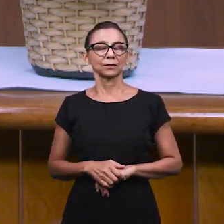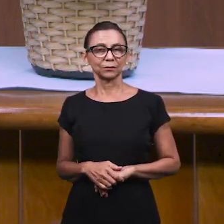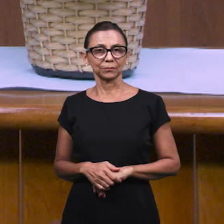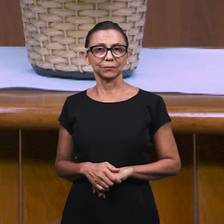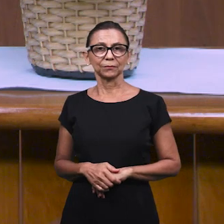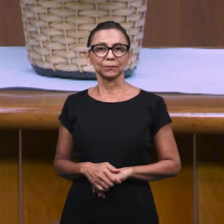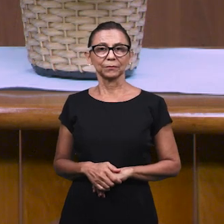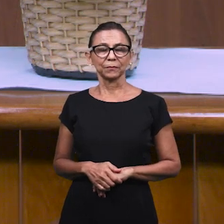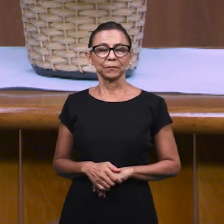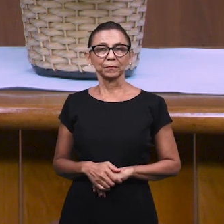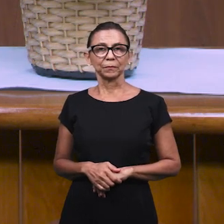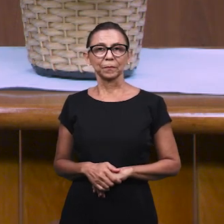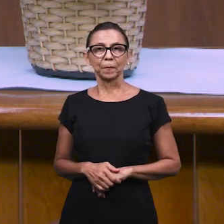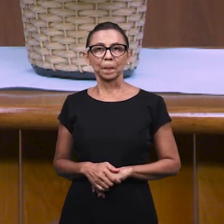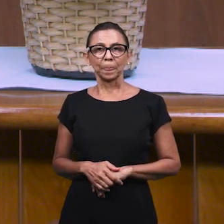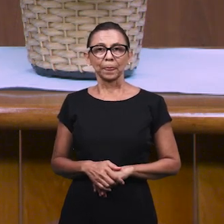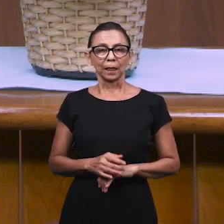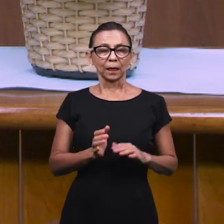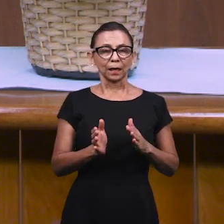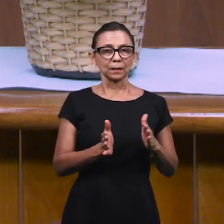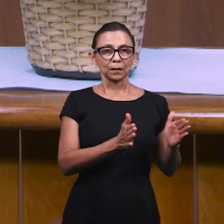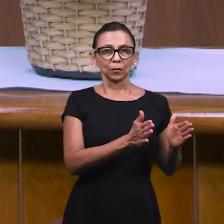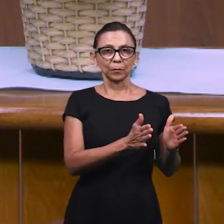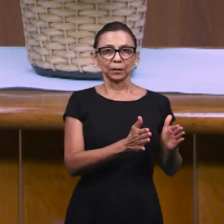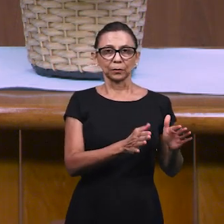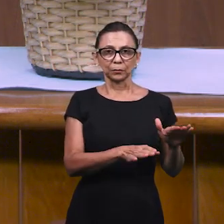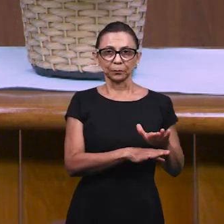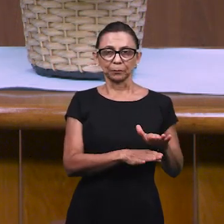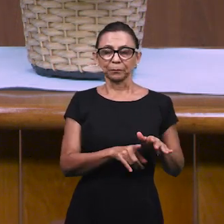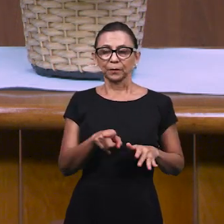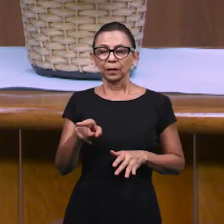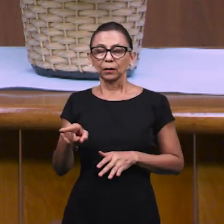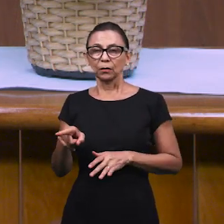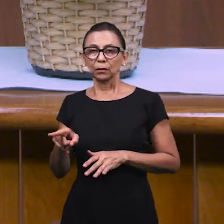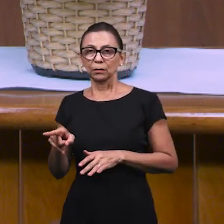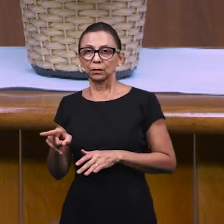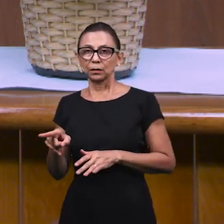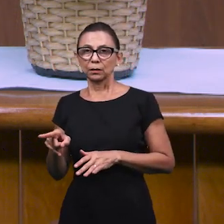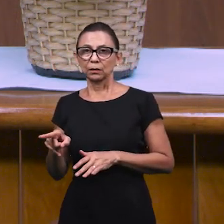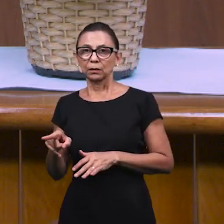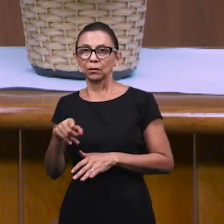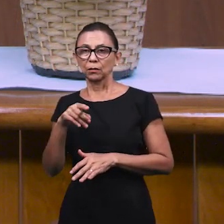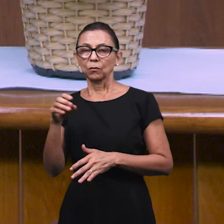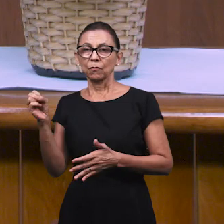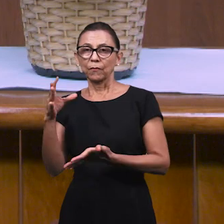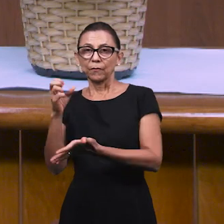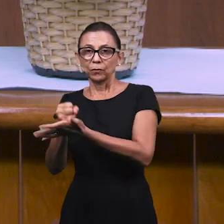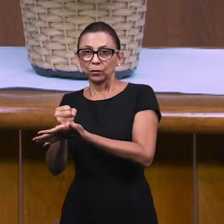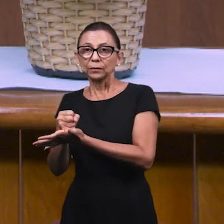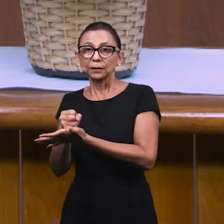Paulo perseguia a igreja. Mas a palavra de Deus, o testemunho que Paulo diz o seguinte: olha, estava a perseguir os